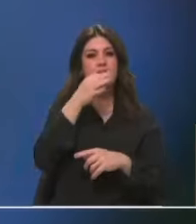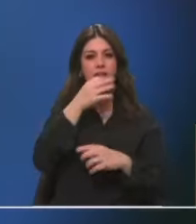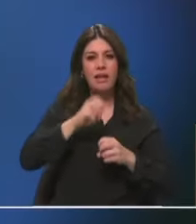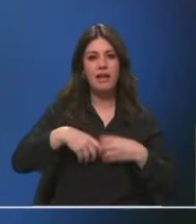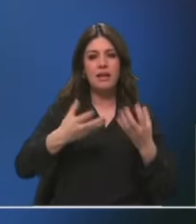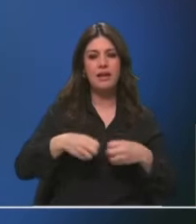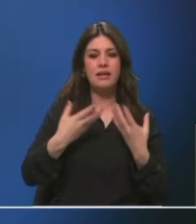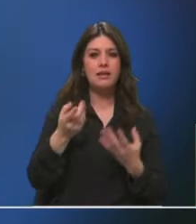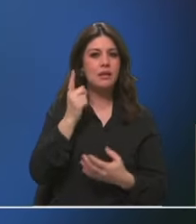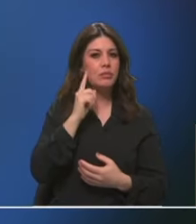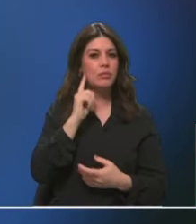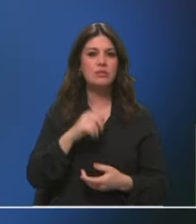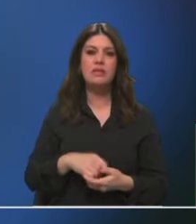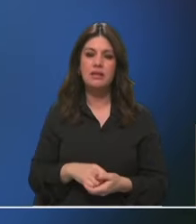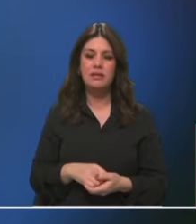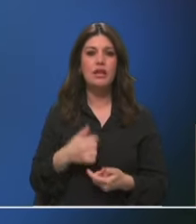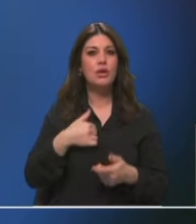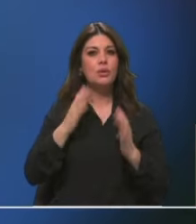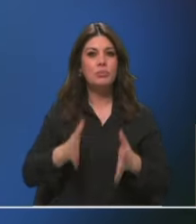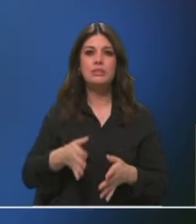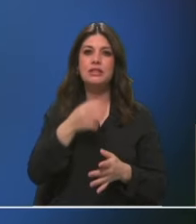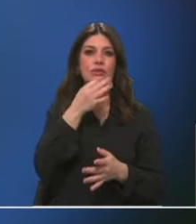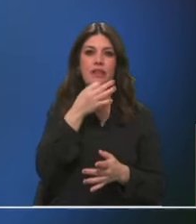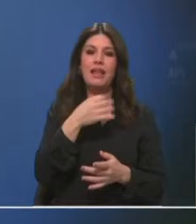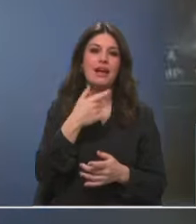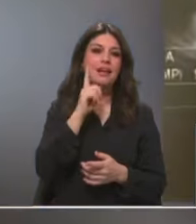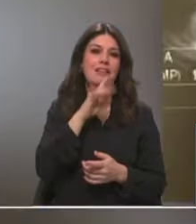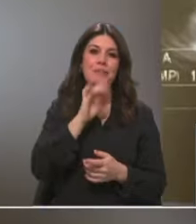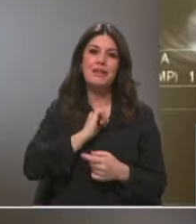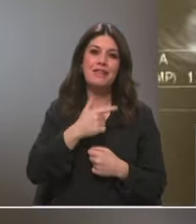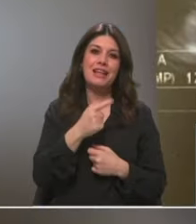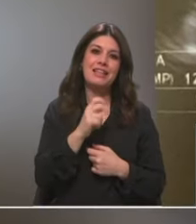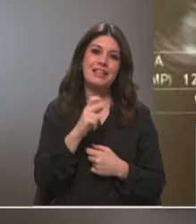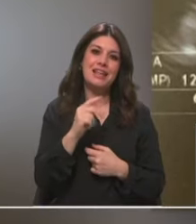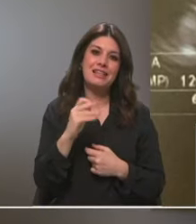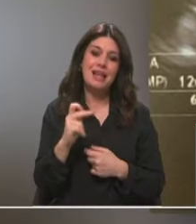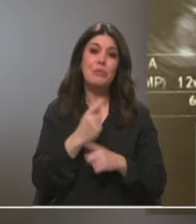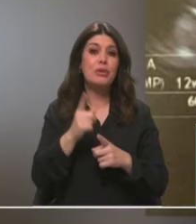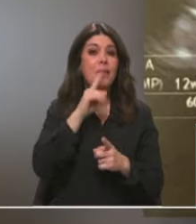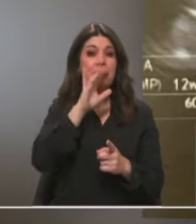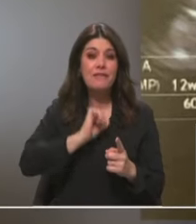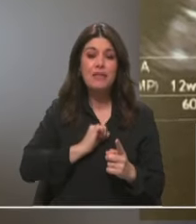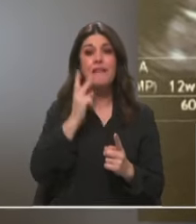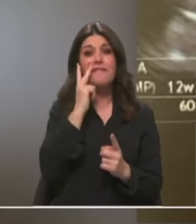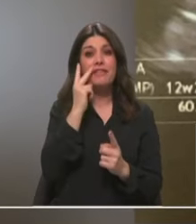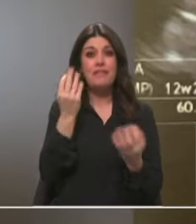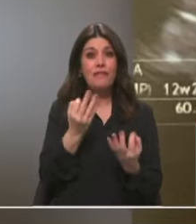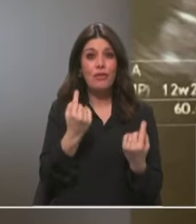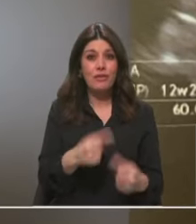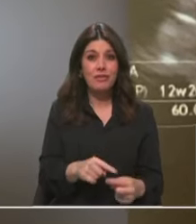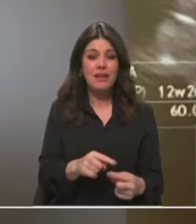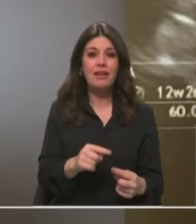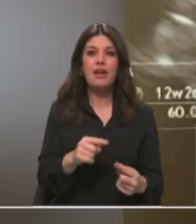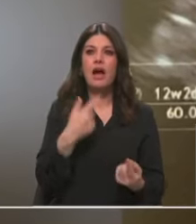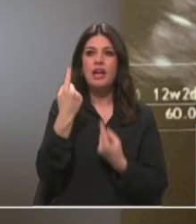importante para ti falar da tua Teresinha é preciso falar da minha Teresinha porque a minha Teresinha viveu e é minha filha e as pessoas têm